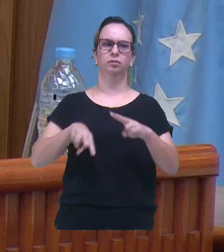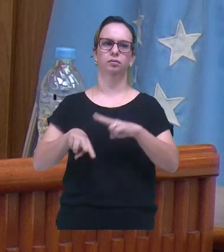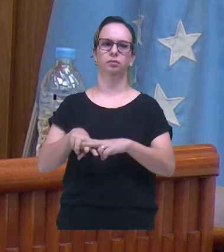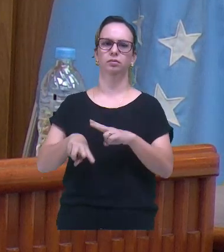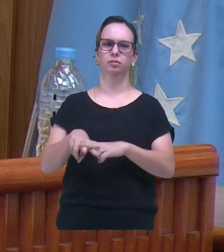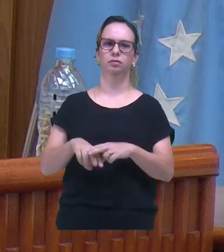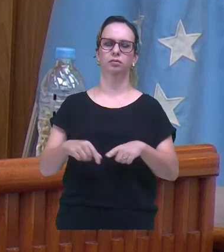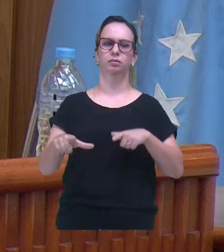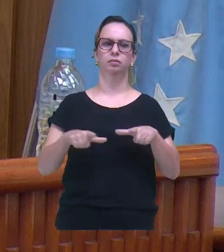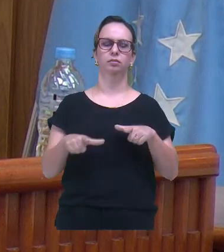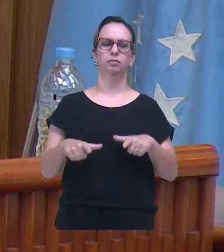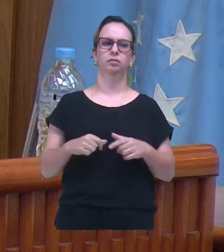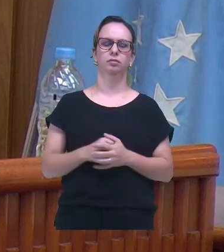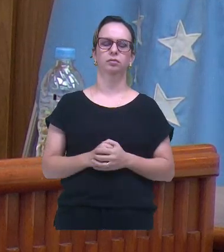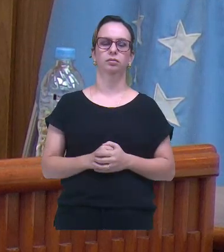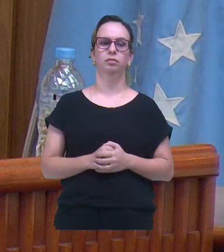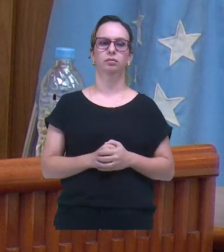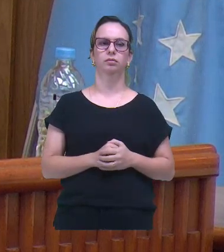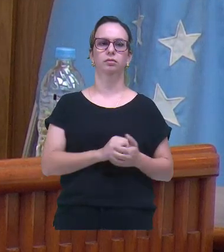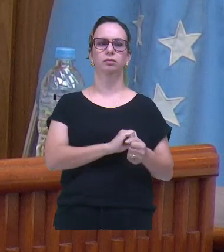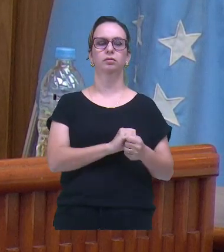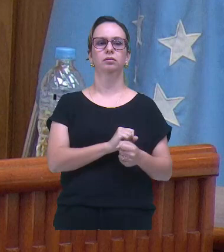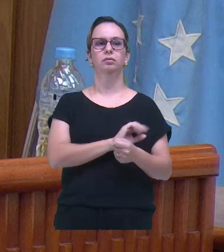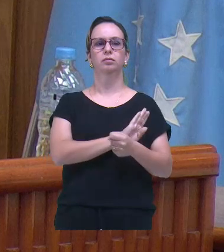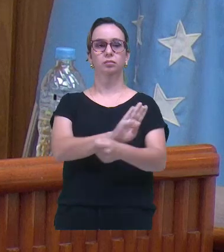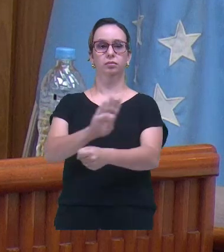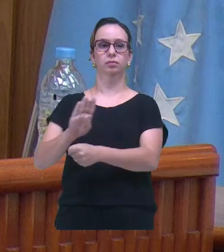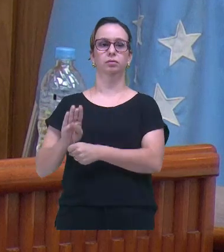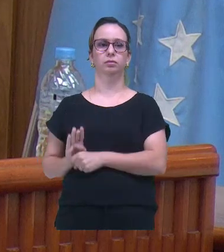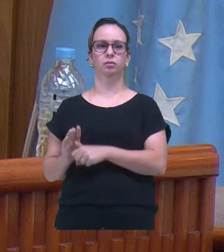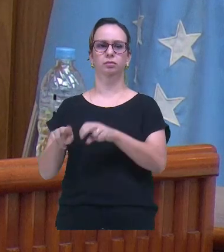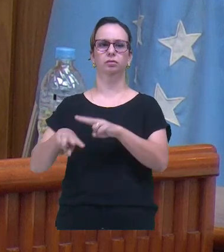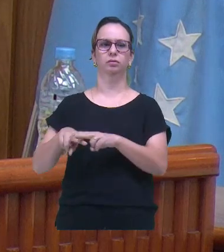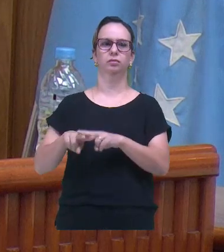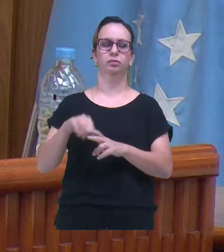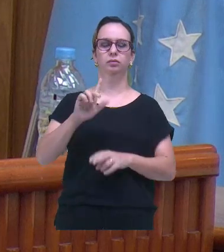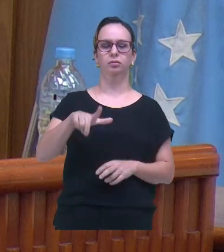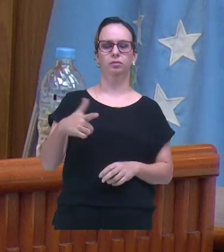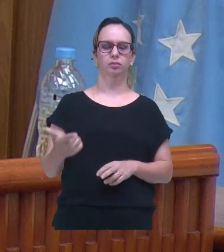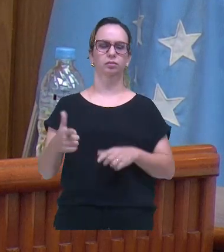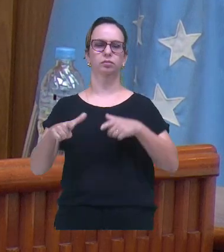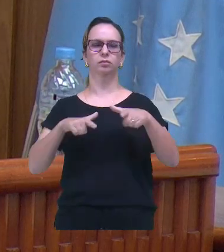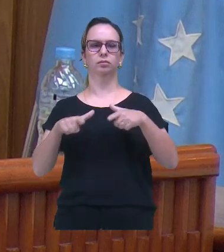de segurança penitenciária e demais agentes da penitenciária de Assis.